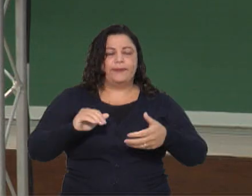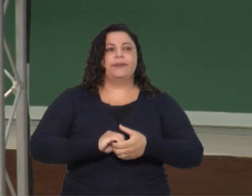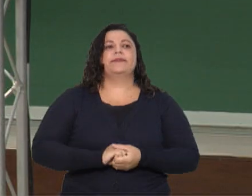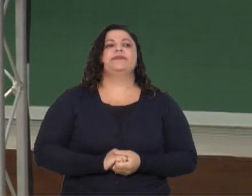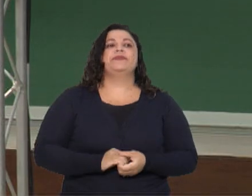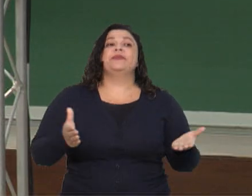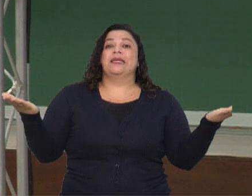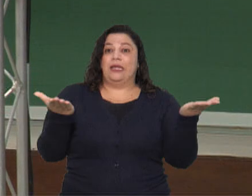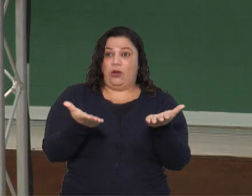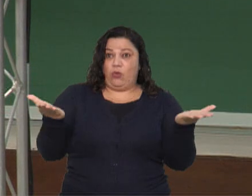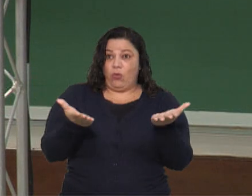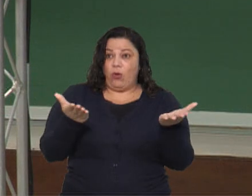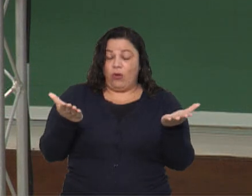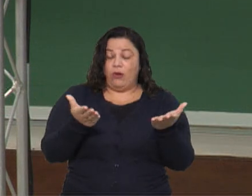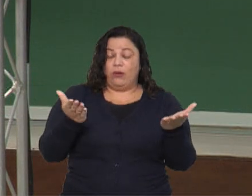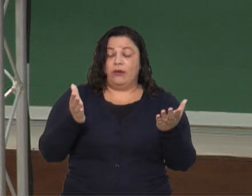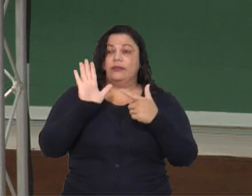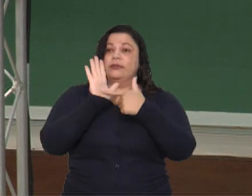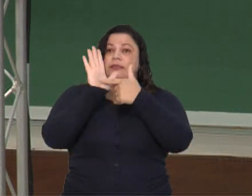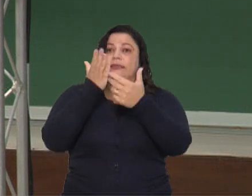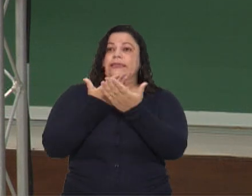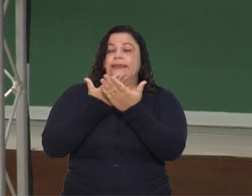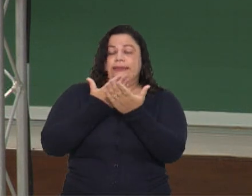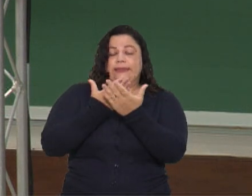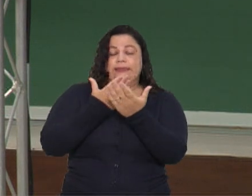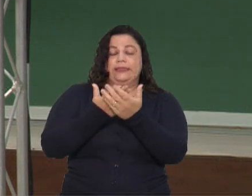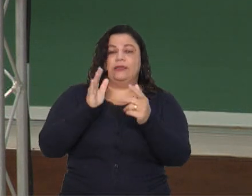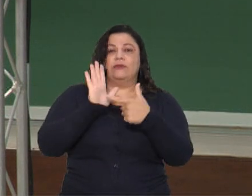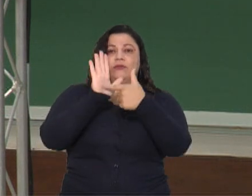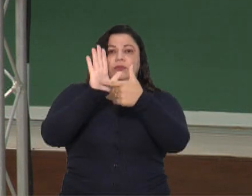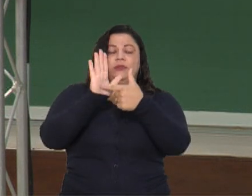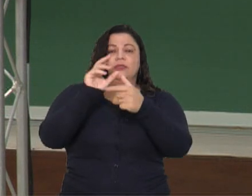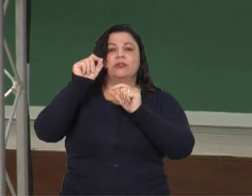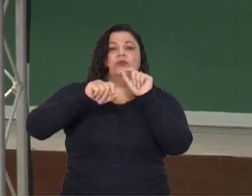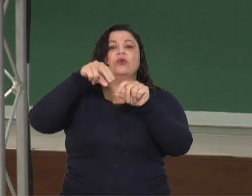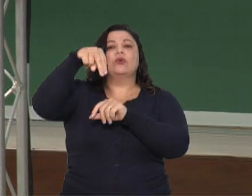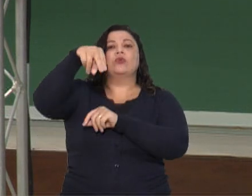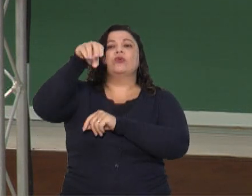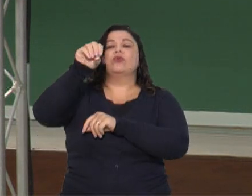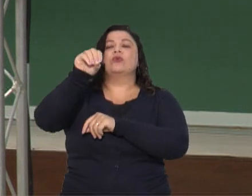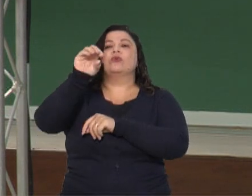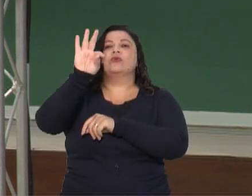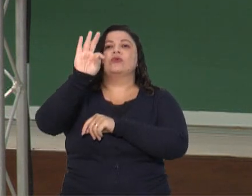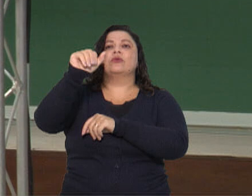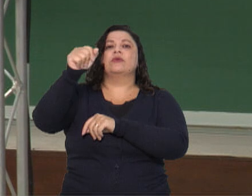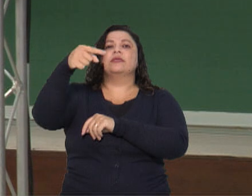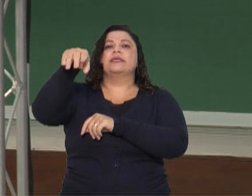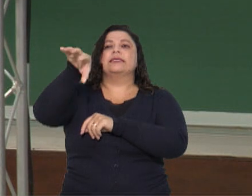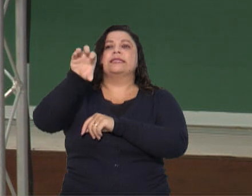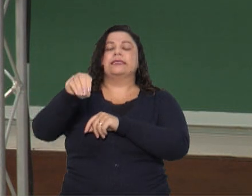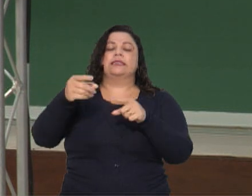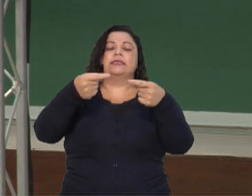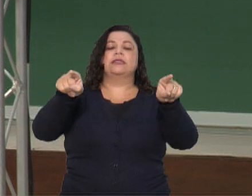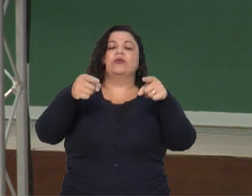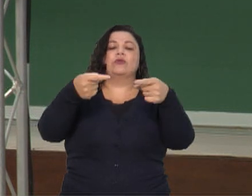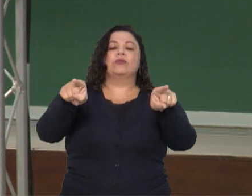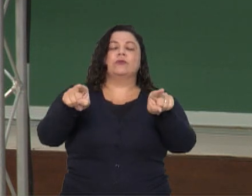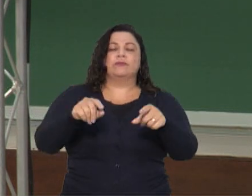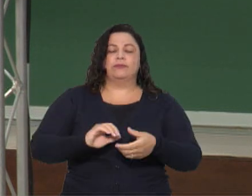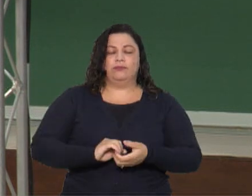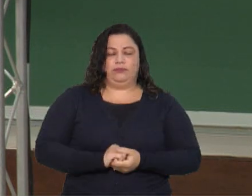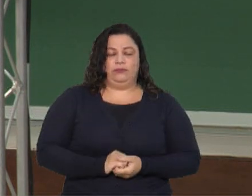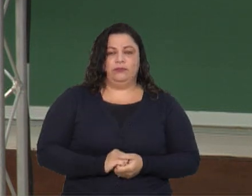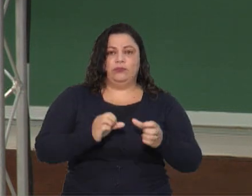Nessa aula aqui, eu vou mostrar para vocês sobre notação musical. Já vou explicar melhor o que é.